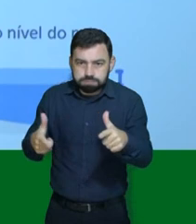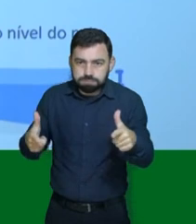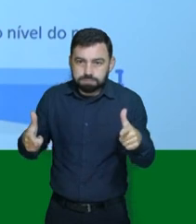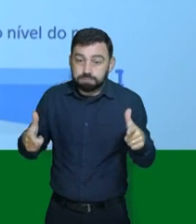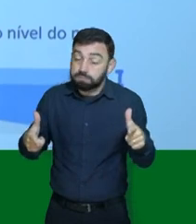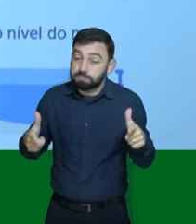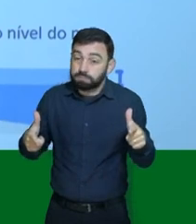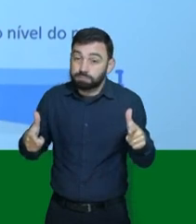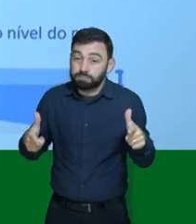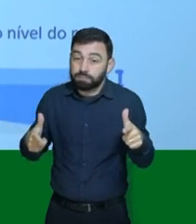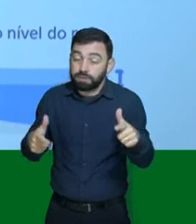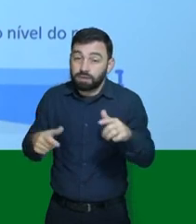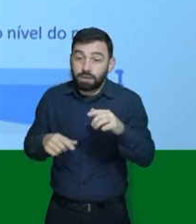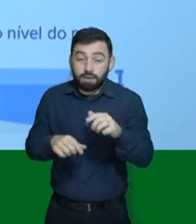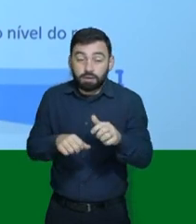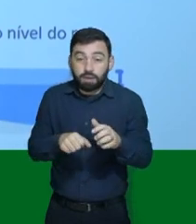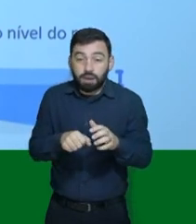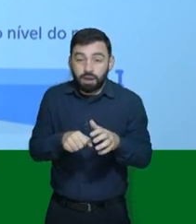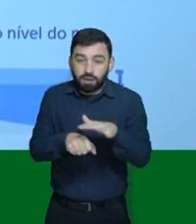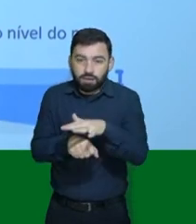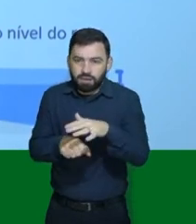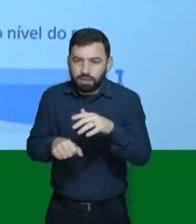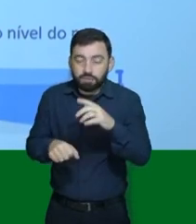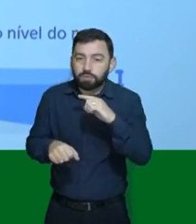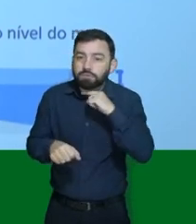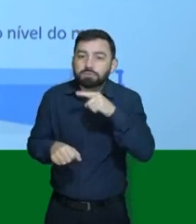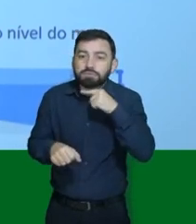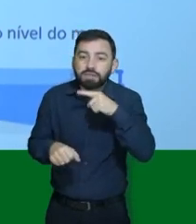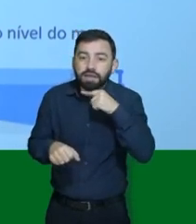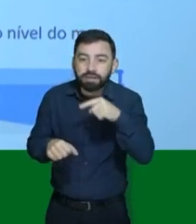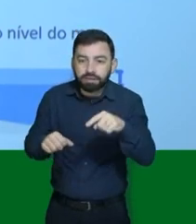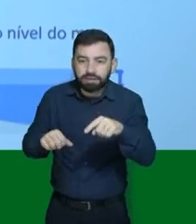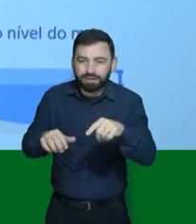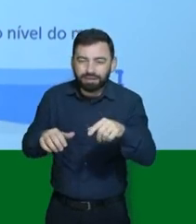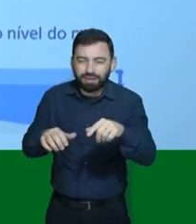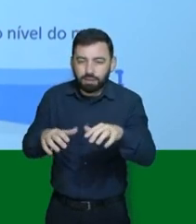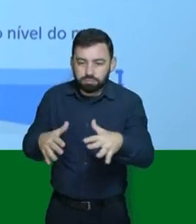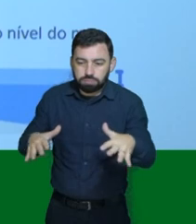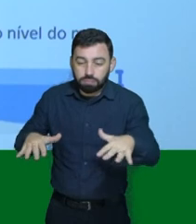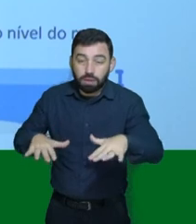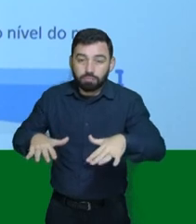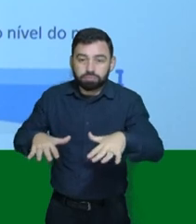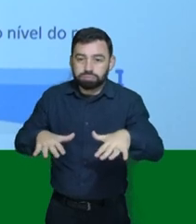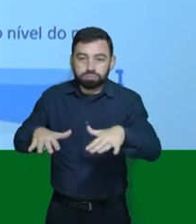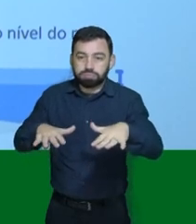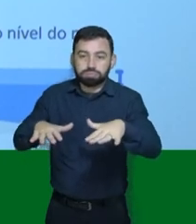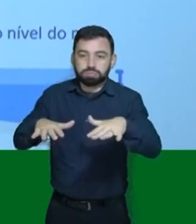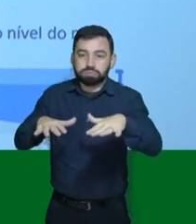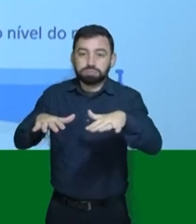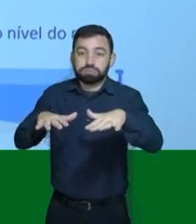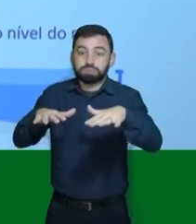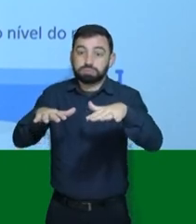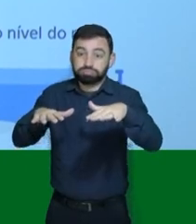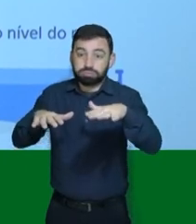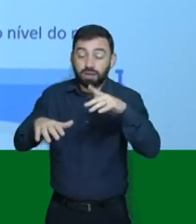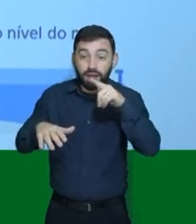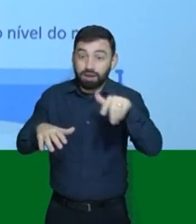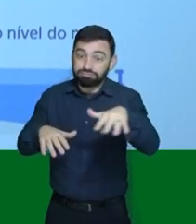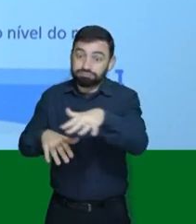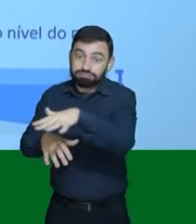expande, né? Então o oceano ele não pode expandir para o lado e não pode expandir para o fundo, a expande para cima. Então isso